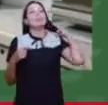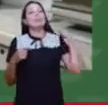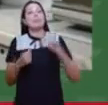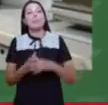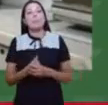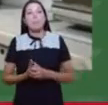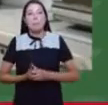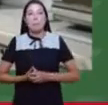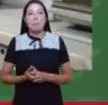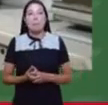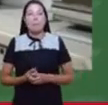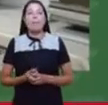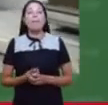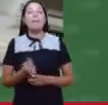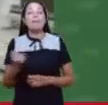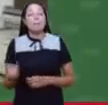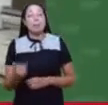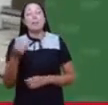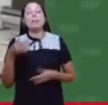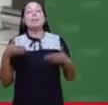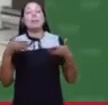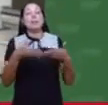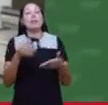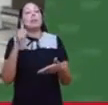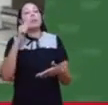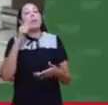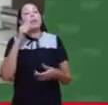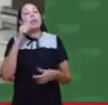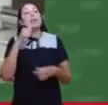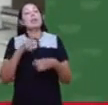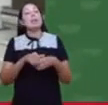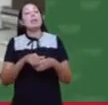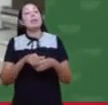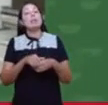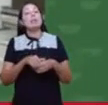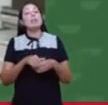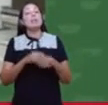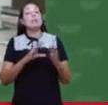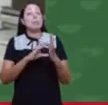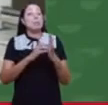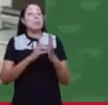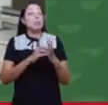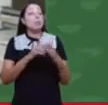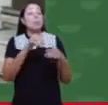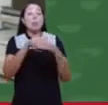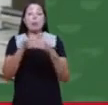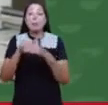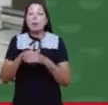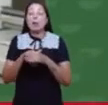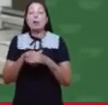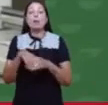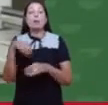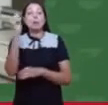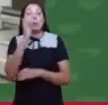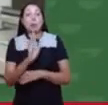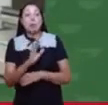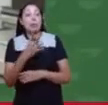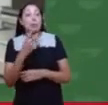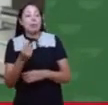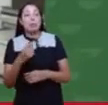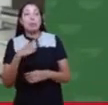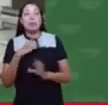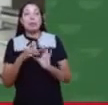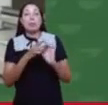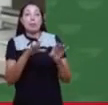olha, é muito importante a participação da mulher na política, né? Nós somos mais da metade do eleitorado brasileiro e nós não vamos ter